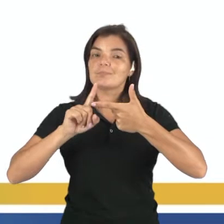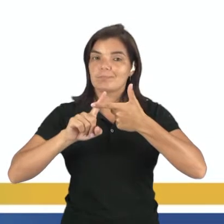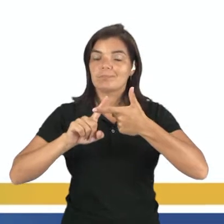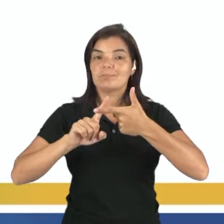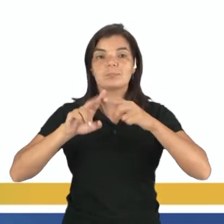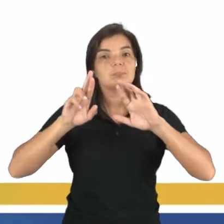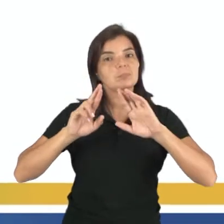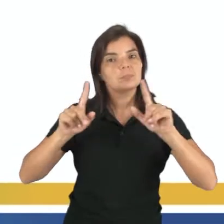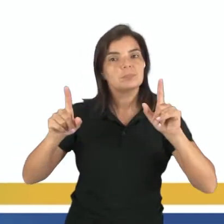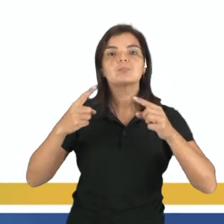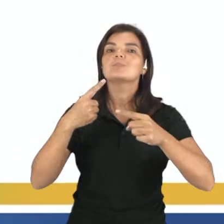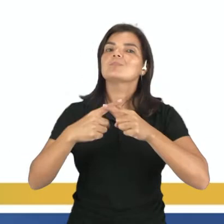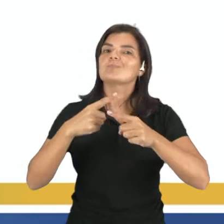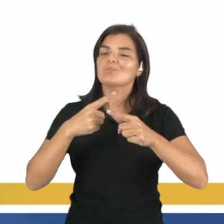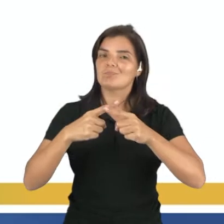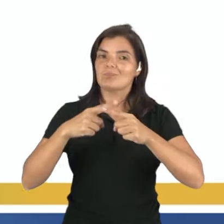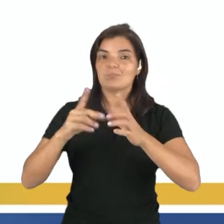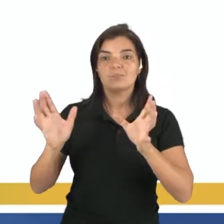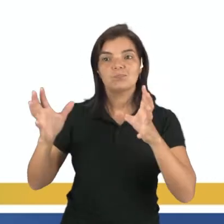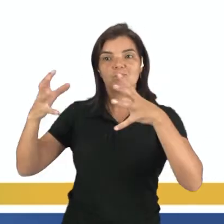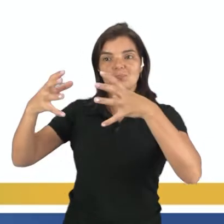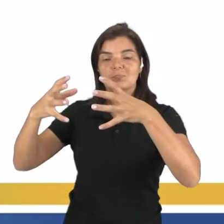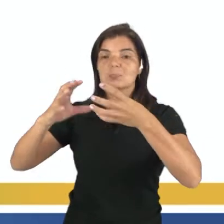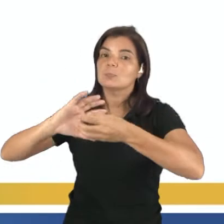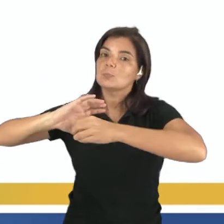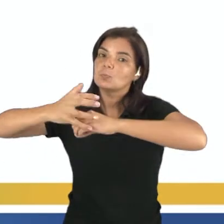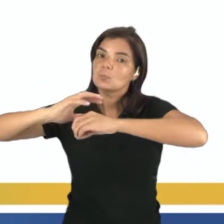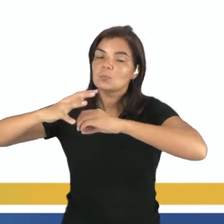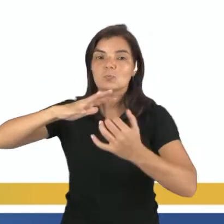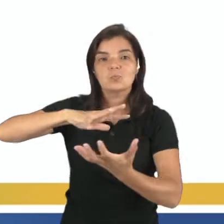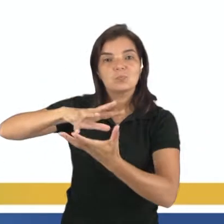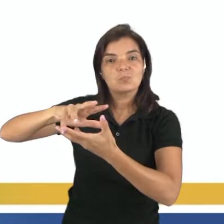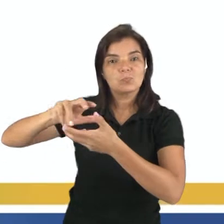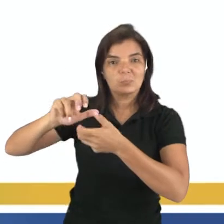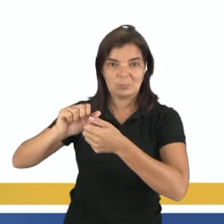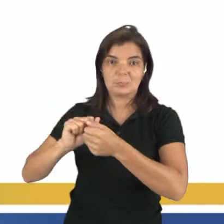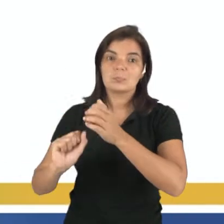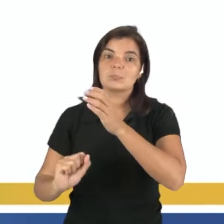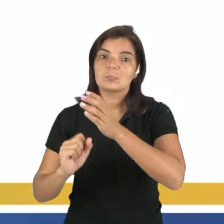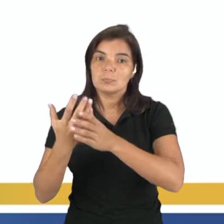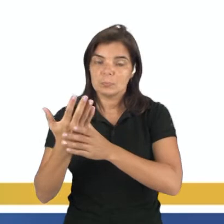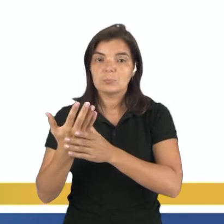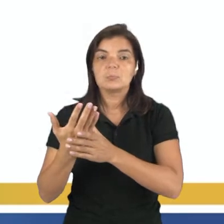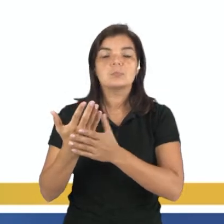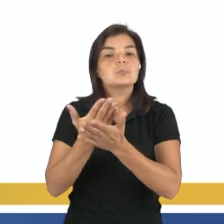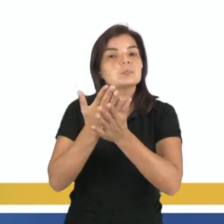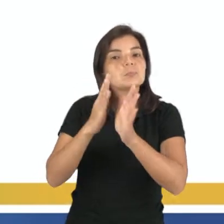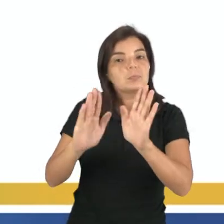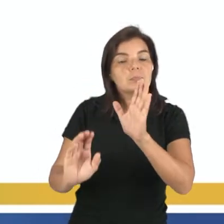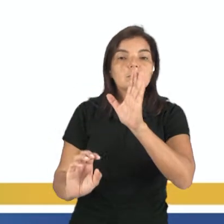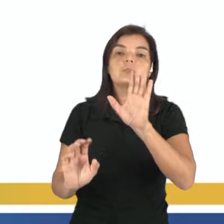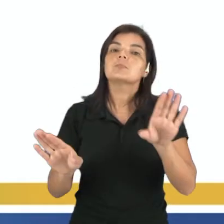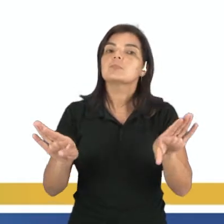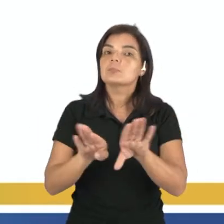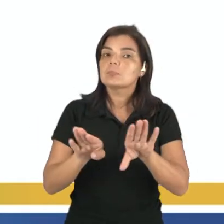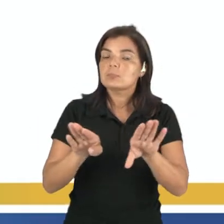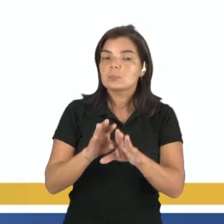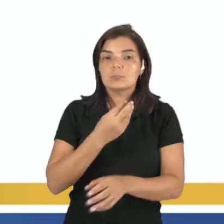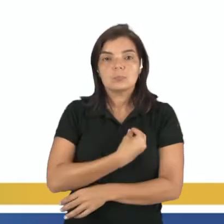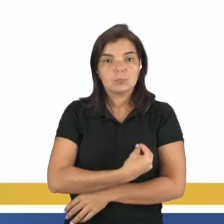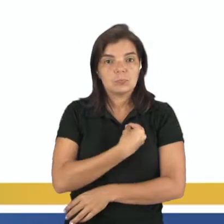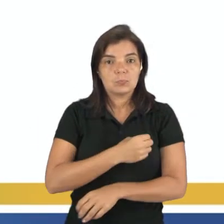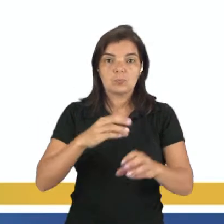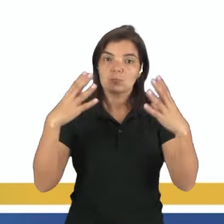vão ser diferentes porque eles vão se formar na atmosfera por meio de reações que vão acabar ocorrendo devido à presença